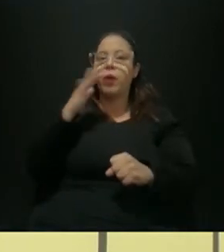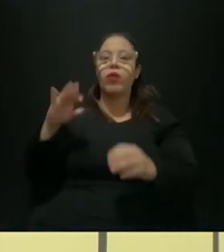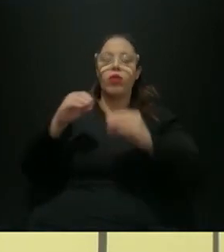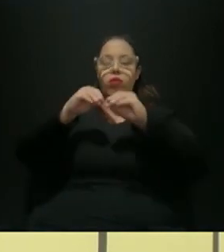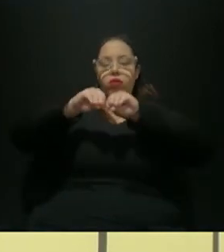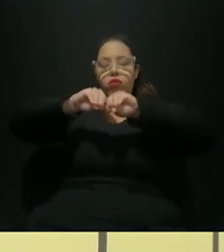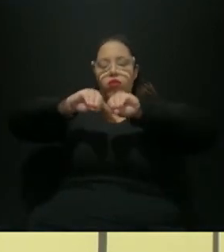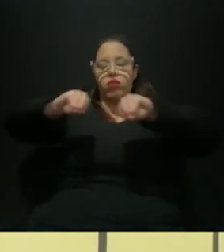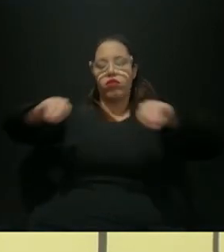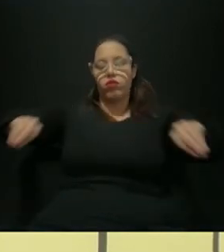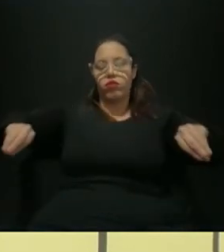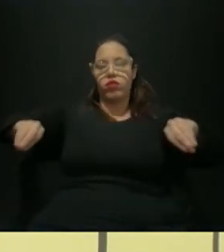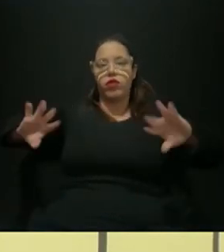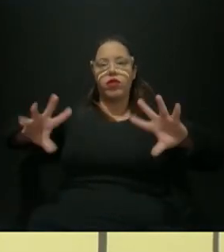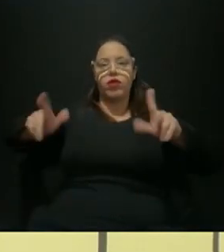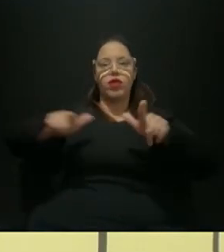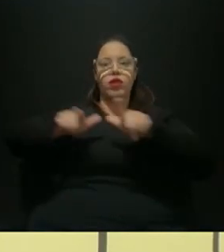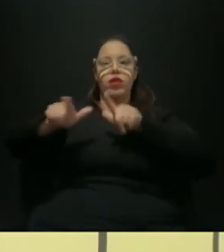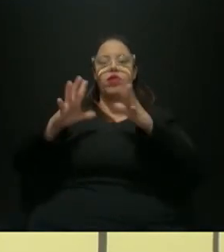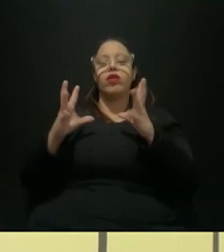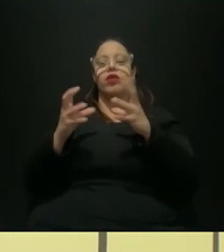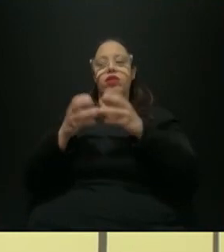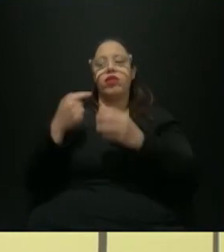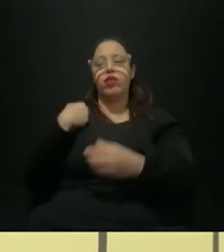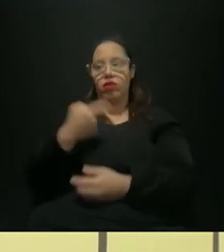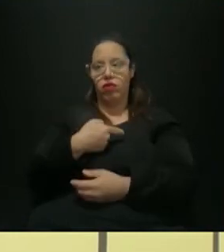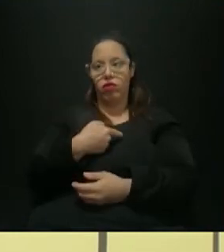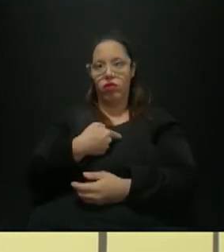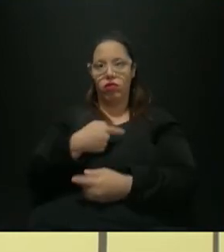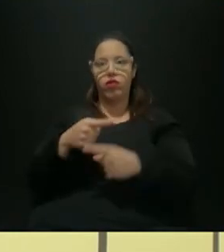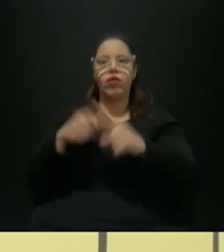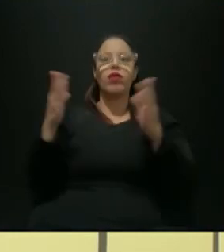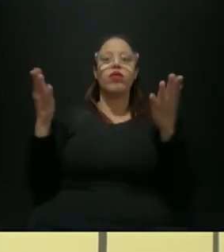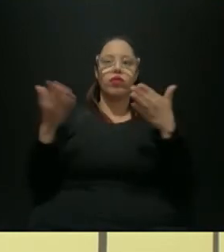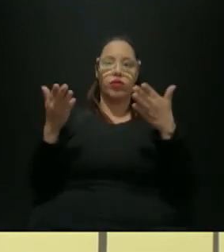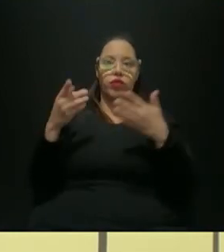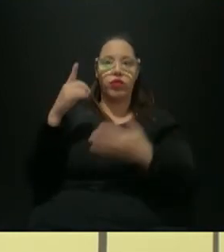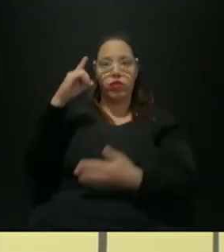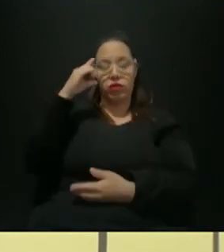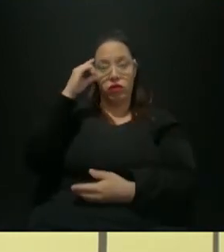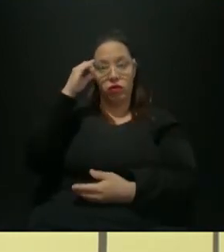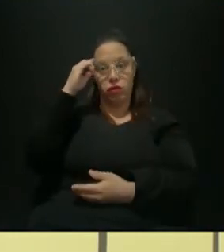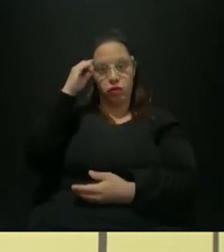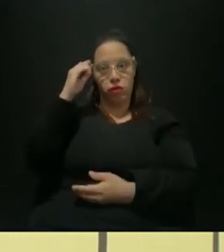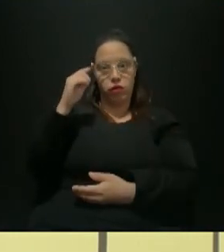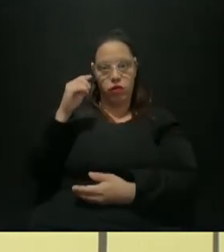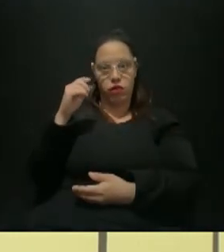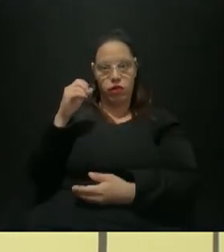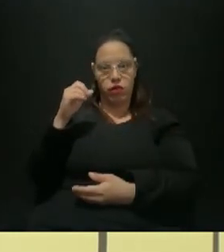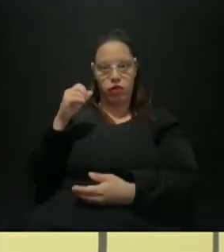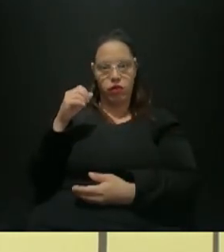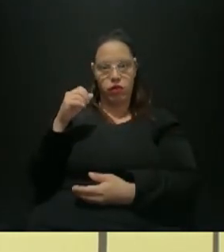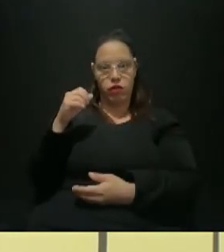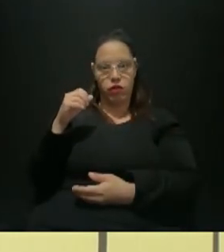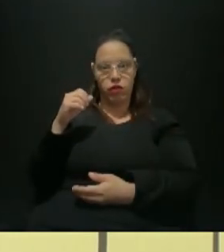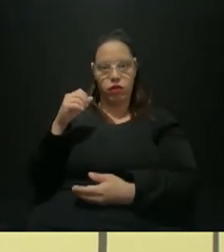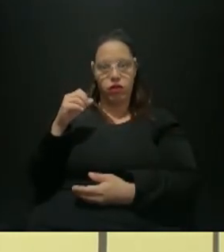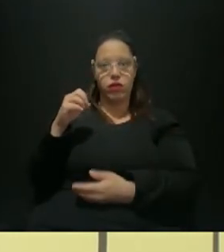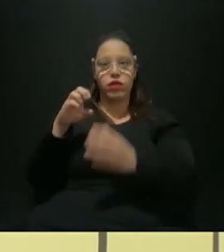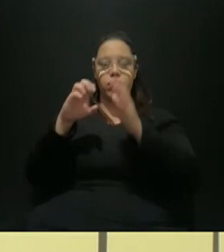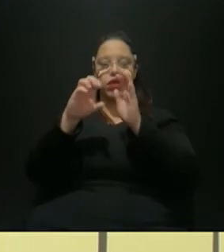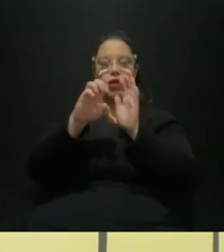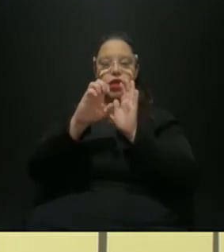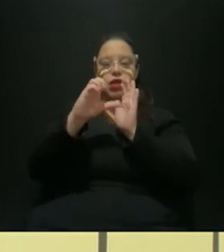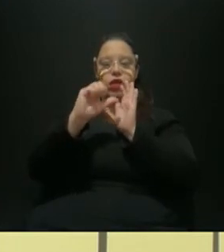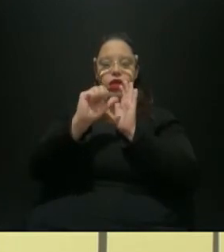todo o trabalho da gente, Sim, né? entendi. Mas hoje em dia não, né? Acho que desde que a gente fala Desde de o ECA, estatuto né? da Desde criança o e do